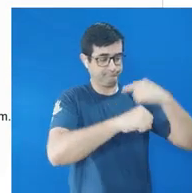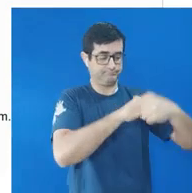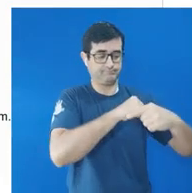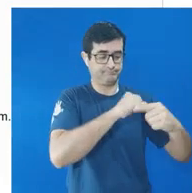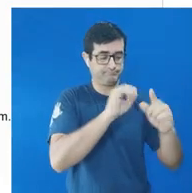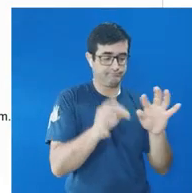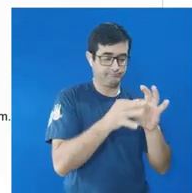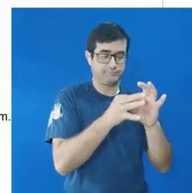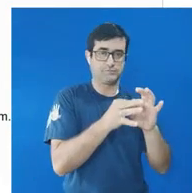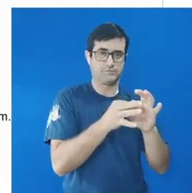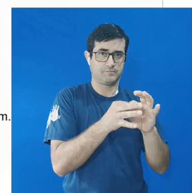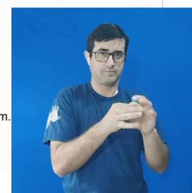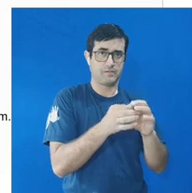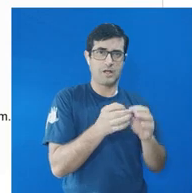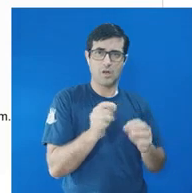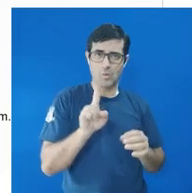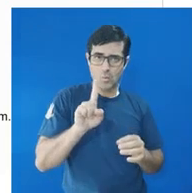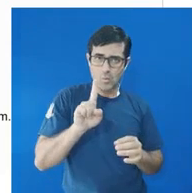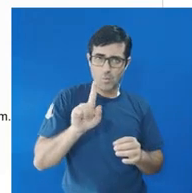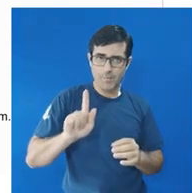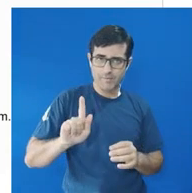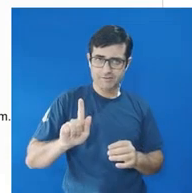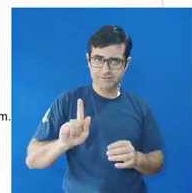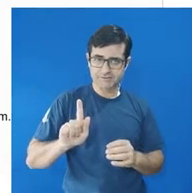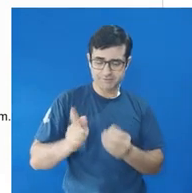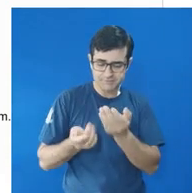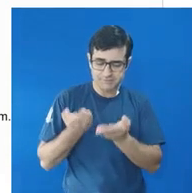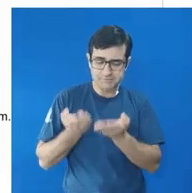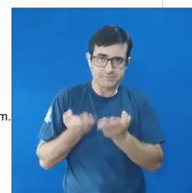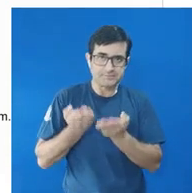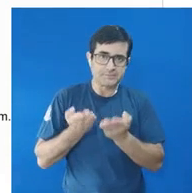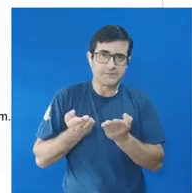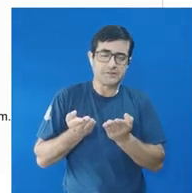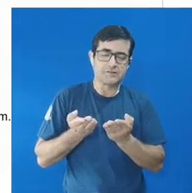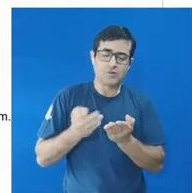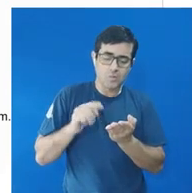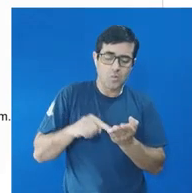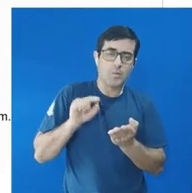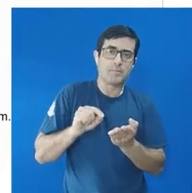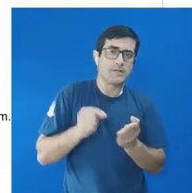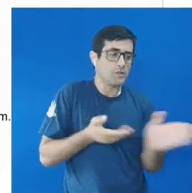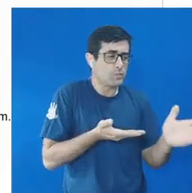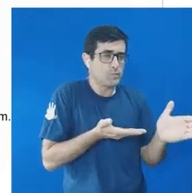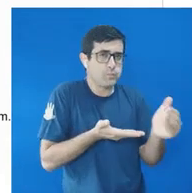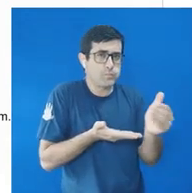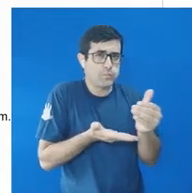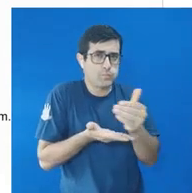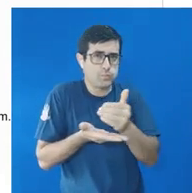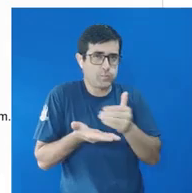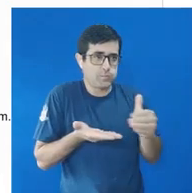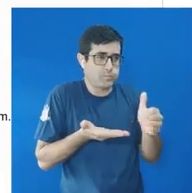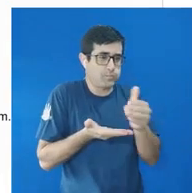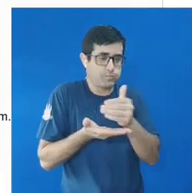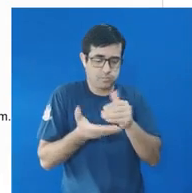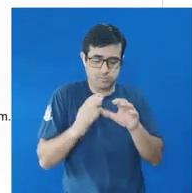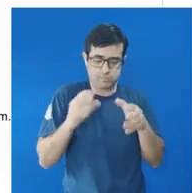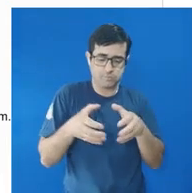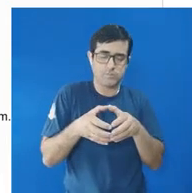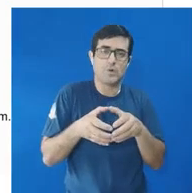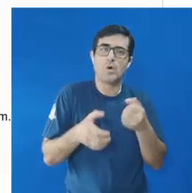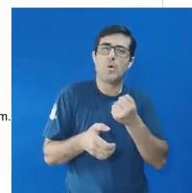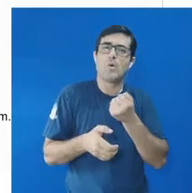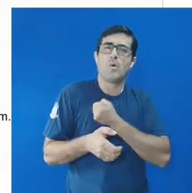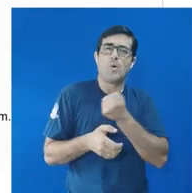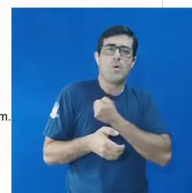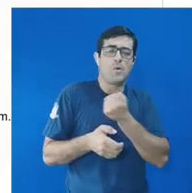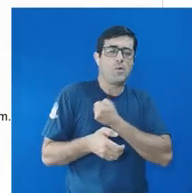de 1 grama de gás hidrogênio, eu preciso juntar, tá,